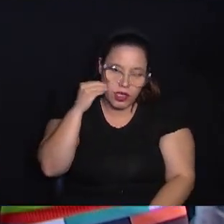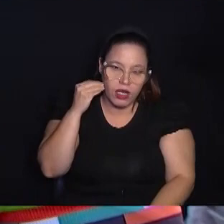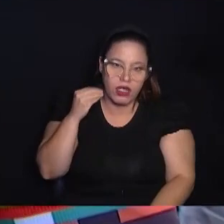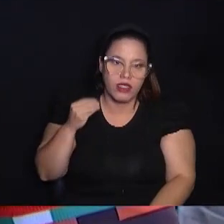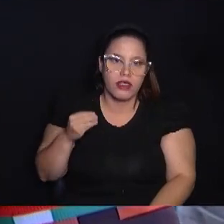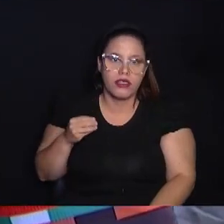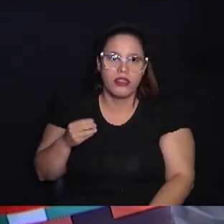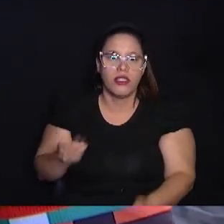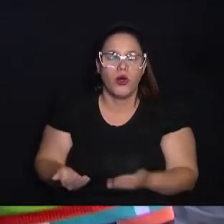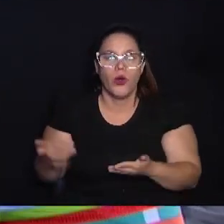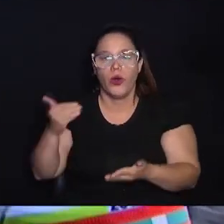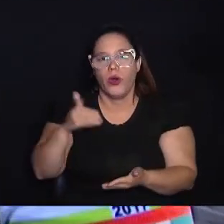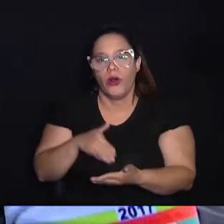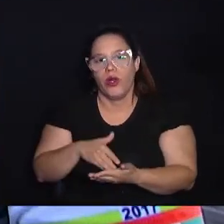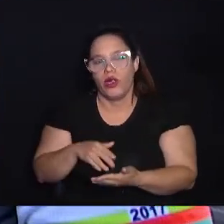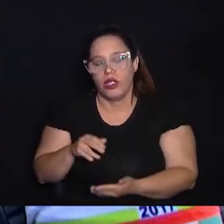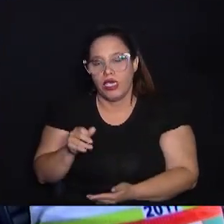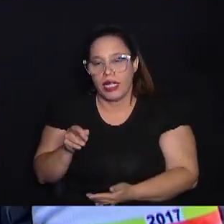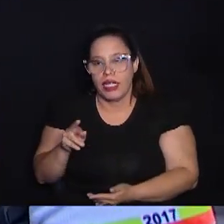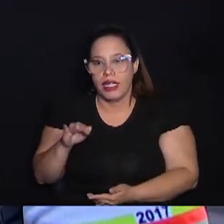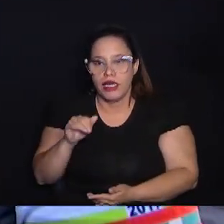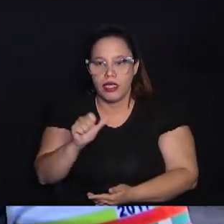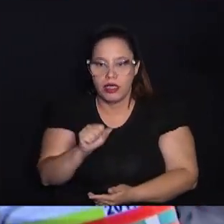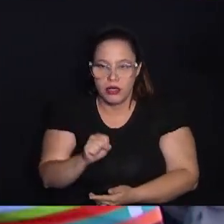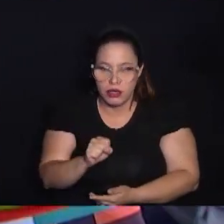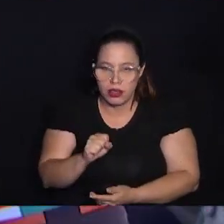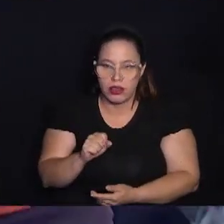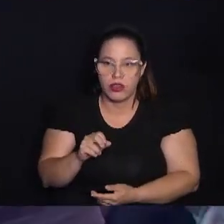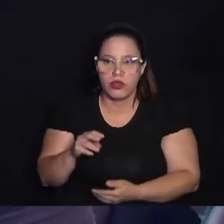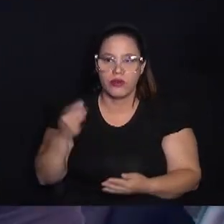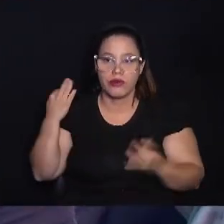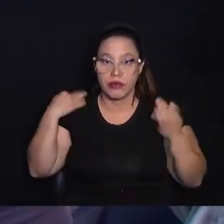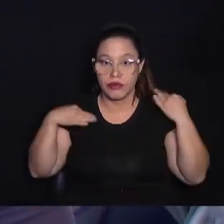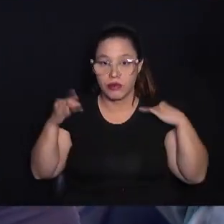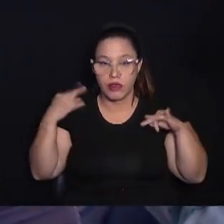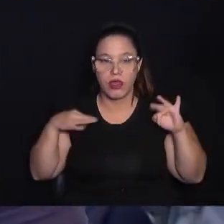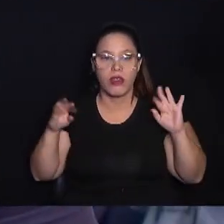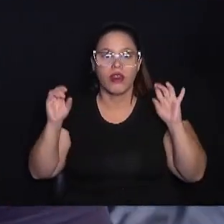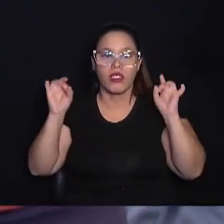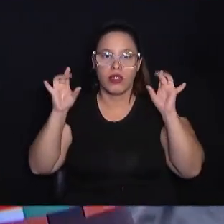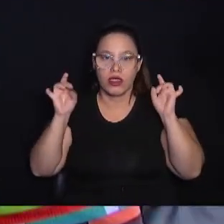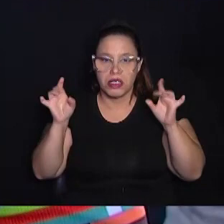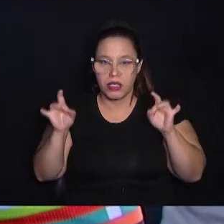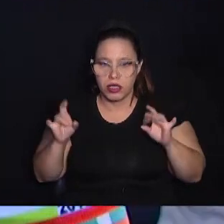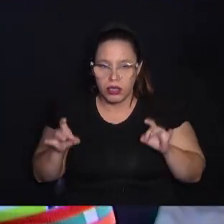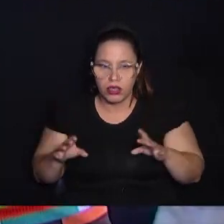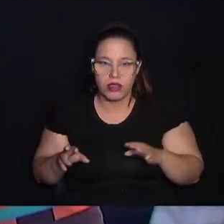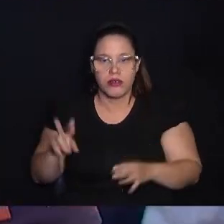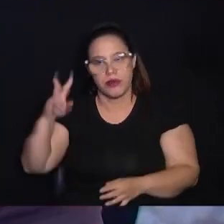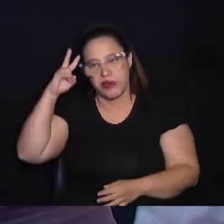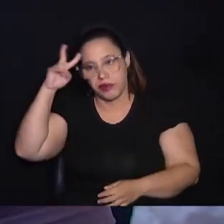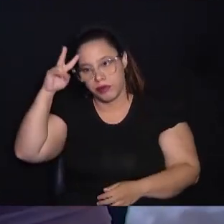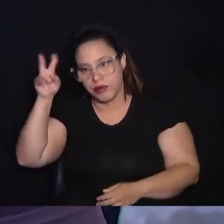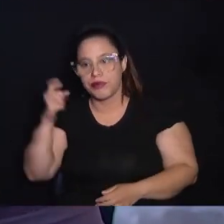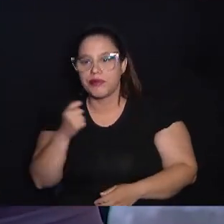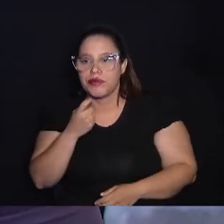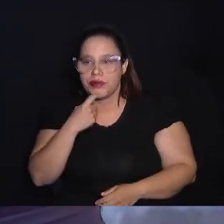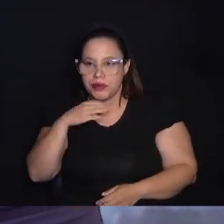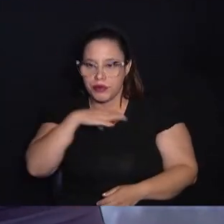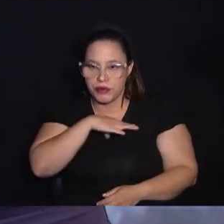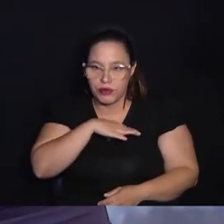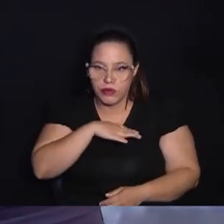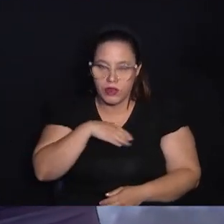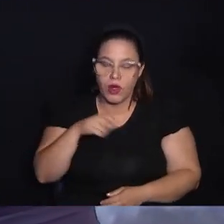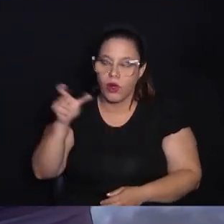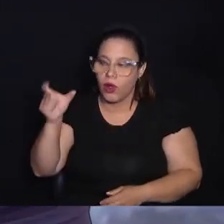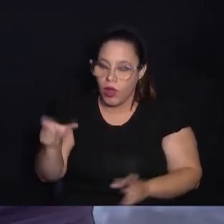trazendo a instrução dos guias de turismo que são especialistas na história da cidade que vão trazer mais informações sobre alguns